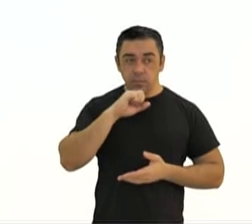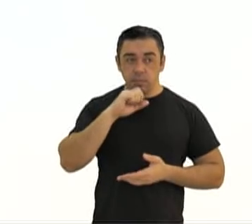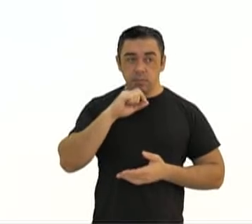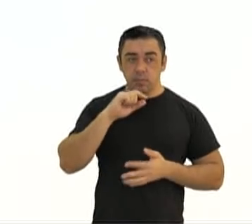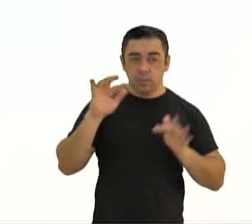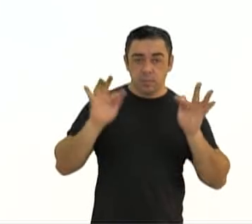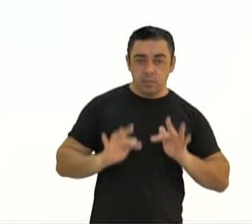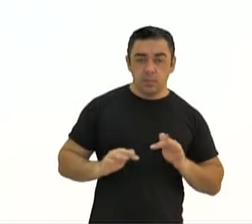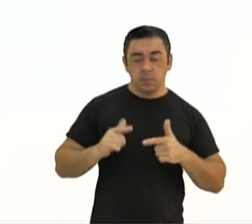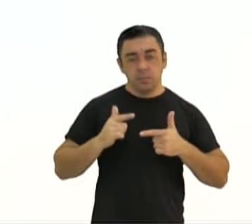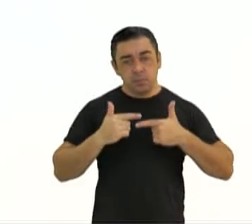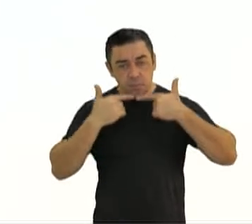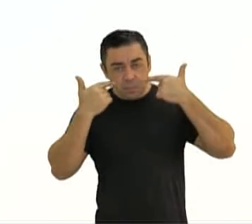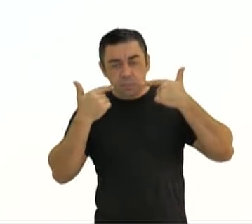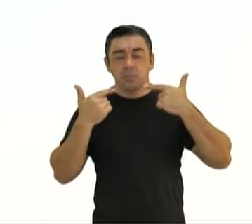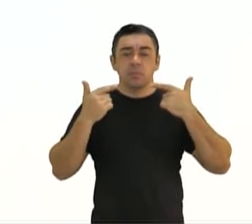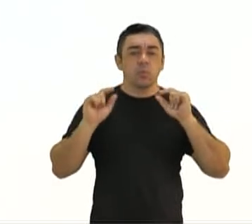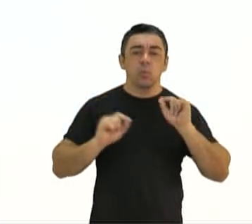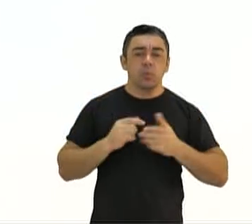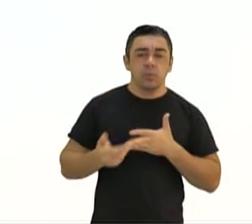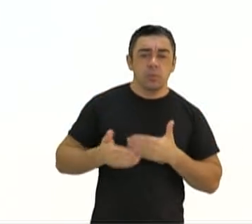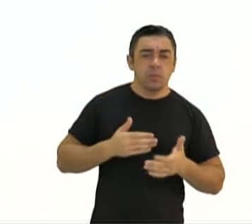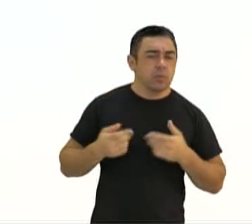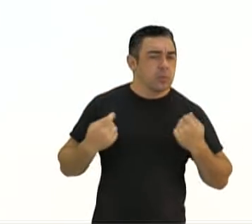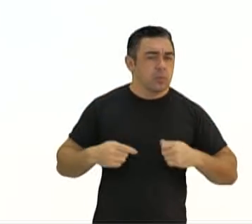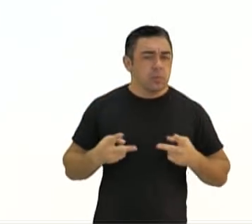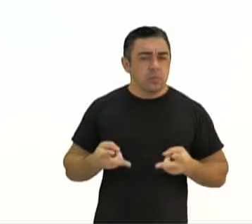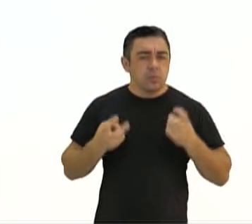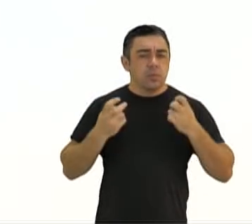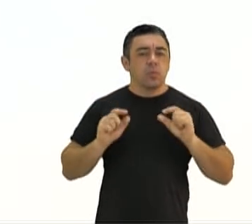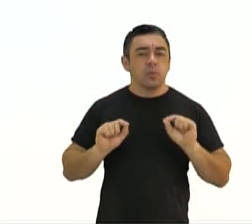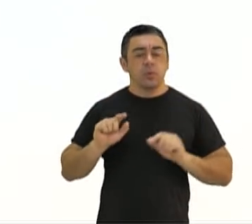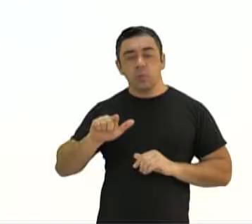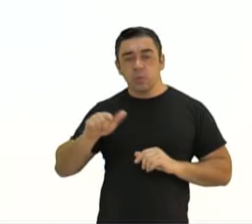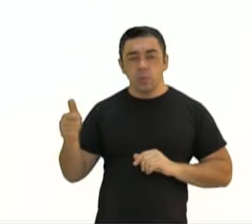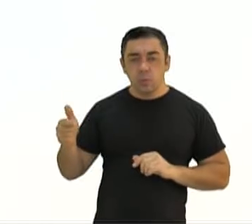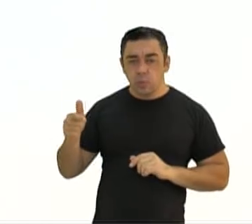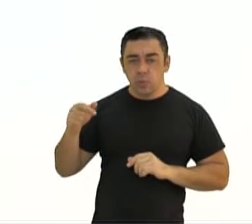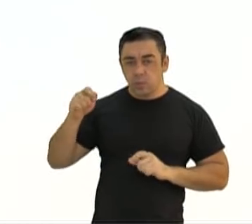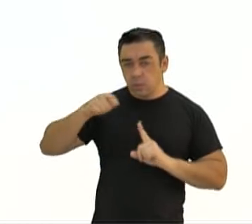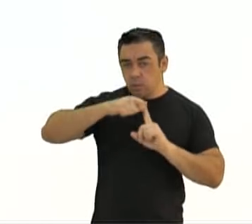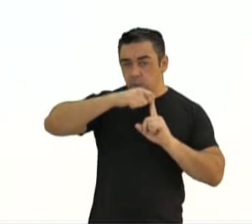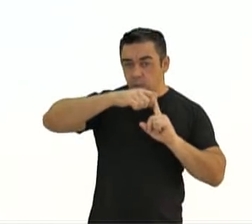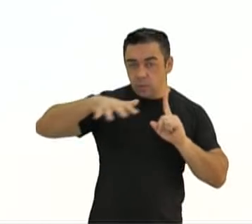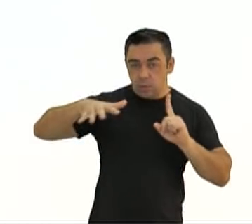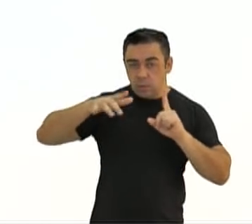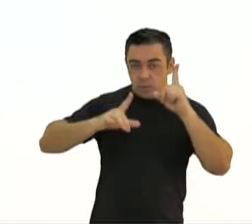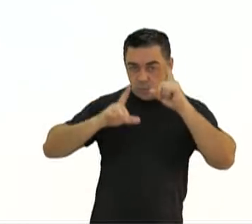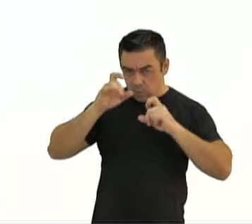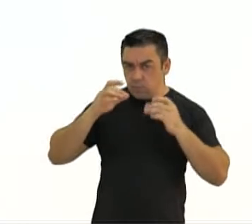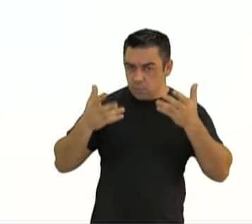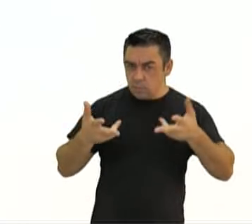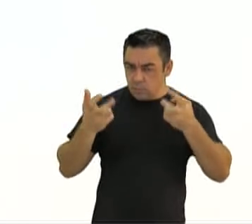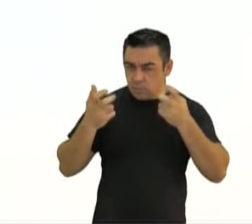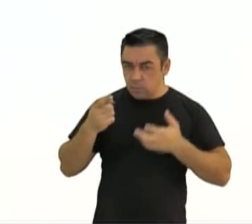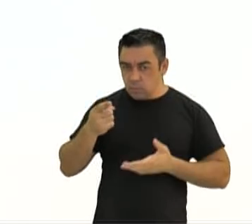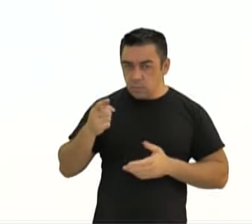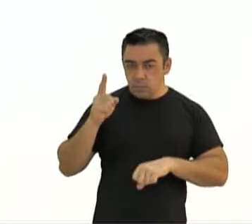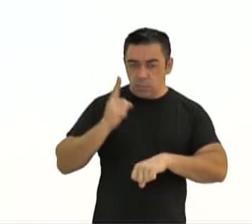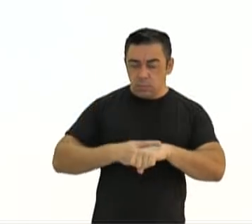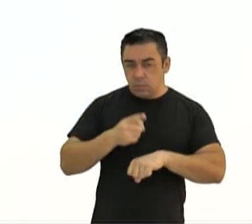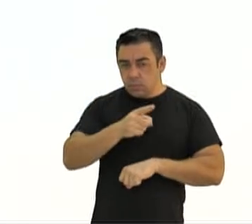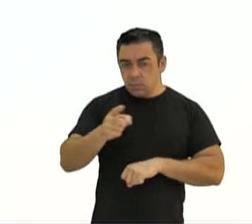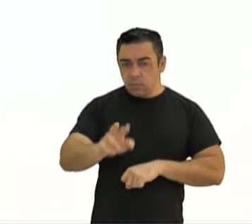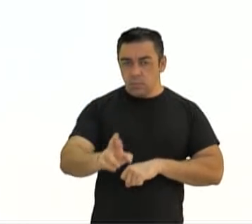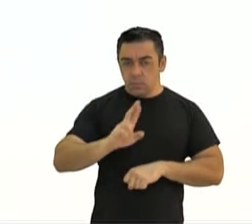tristes, felizes ou não se importaram, eu preciso observar um outro elemento da tirinha. Já entendeu, né? Vou te dar um momento